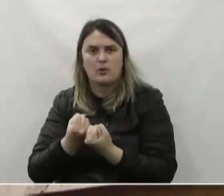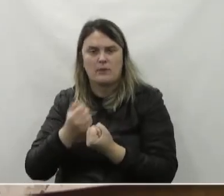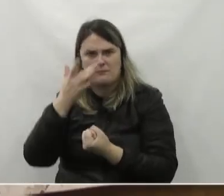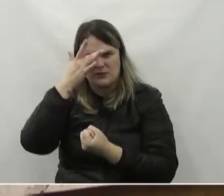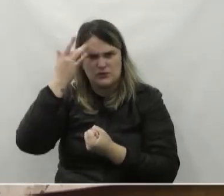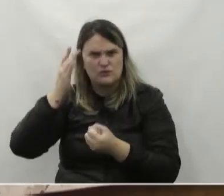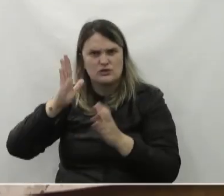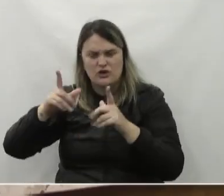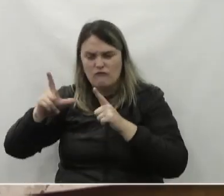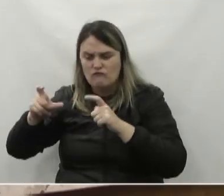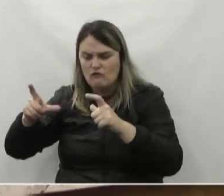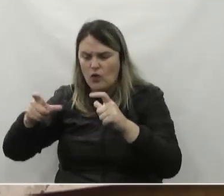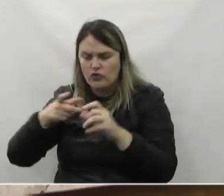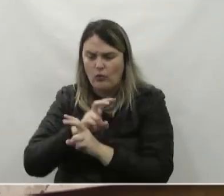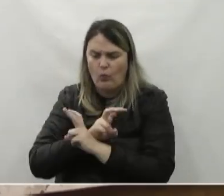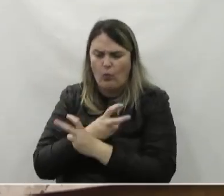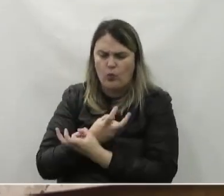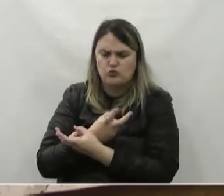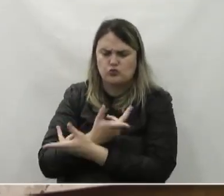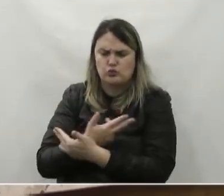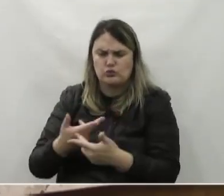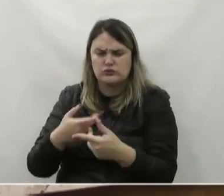aí de caveira, enfim.